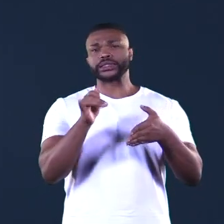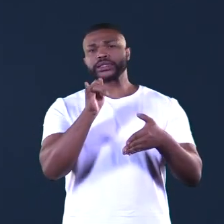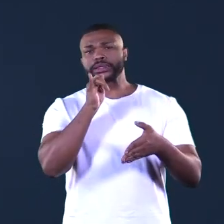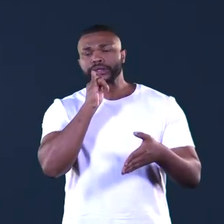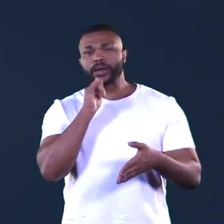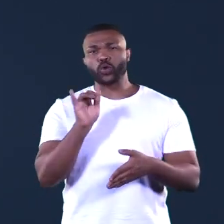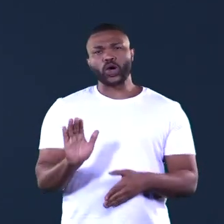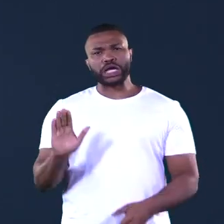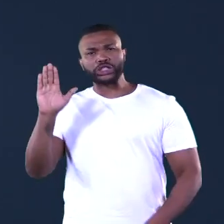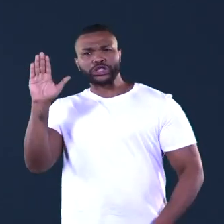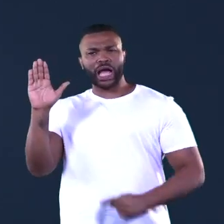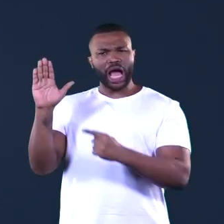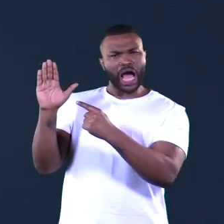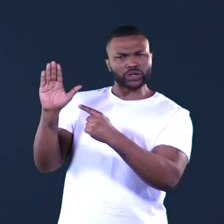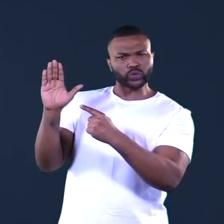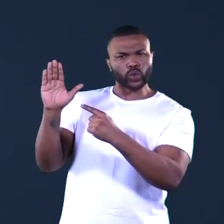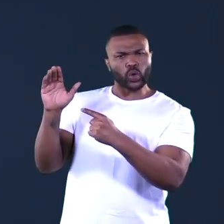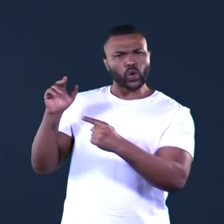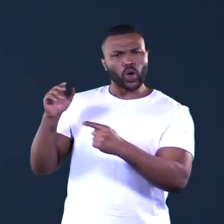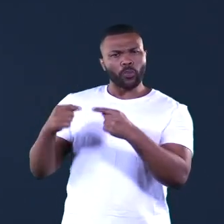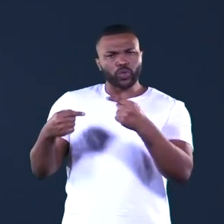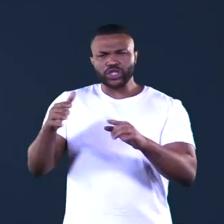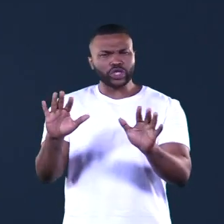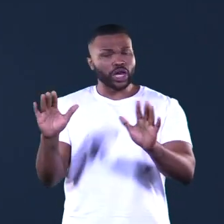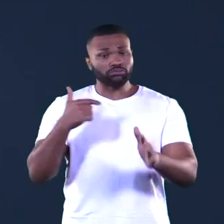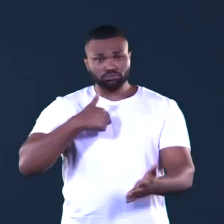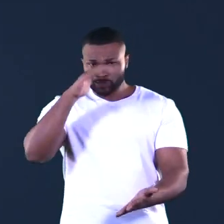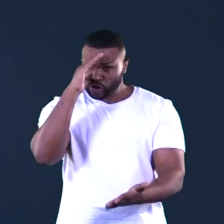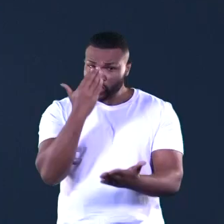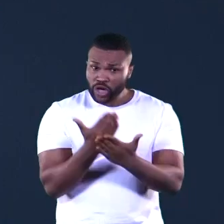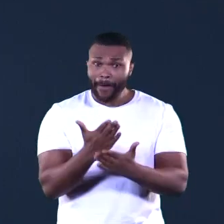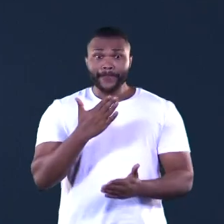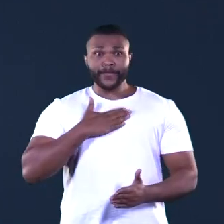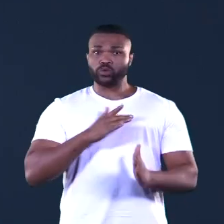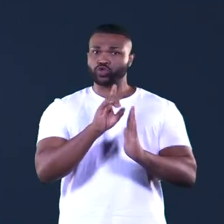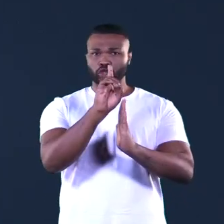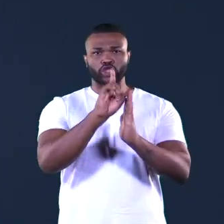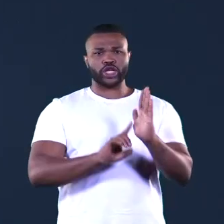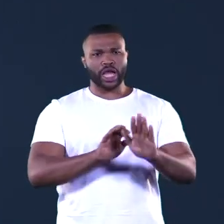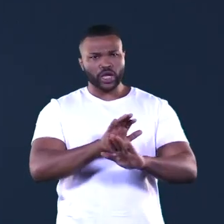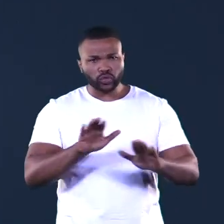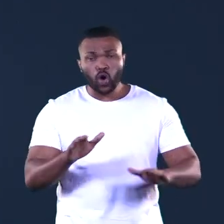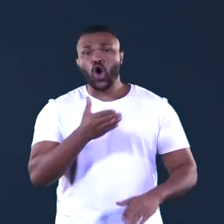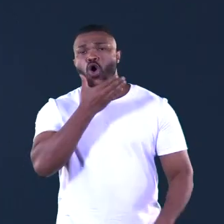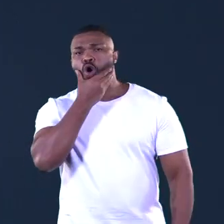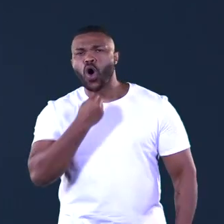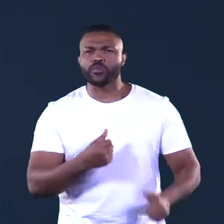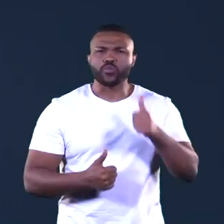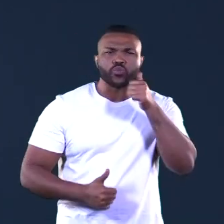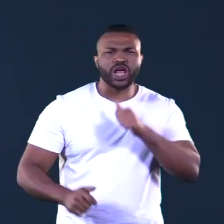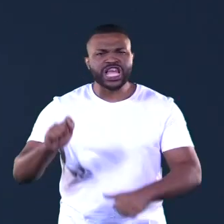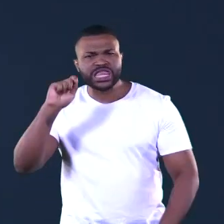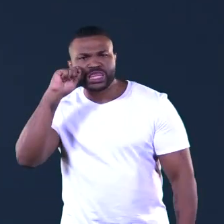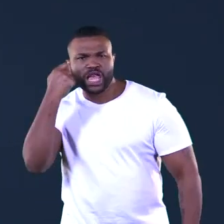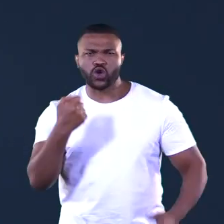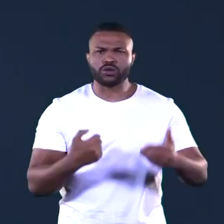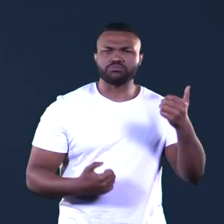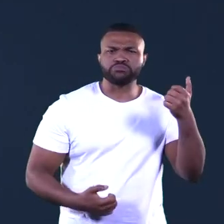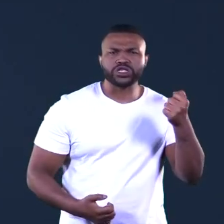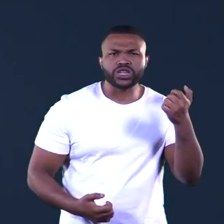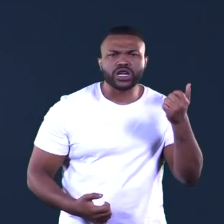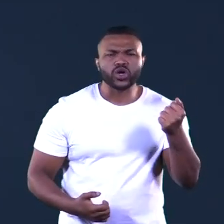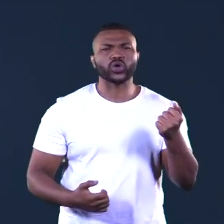X ou Y. Estou falando de acreditar em equanimidade de direitos. Uhum. Homens, mulheres, negros,